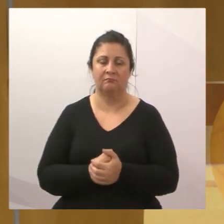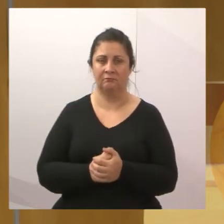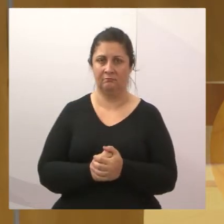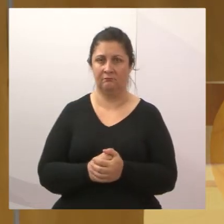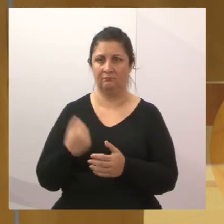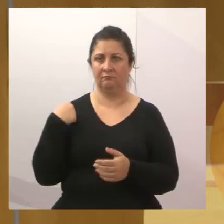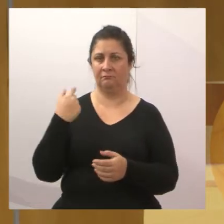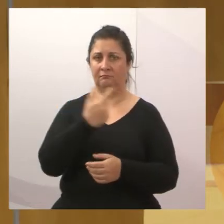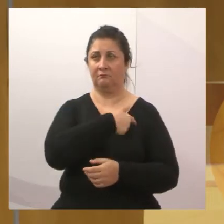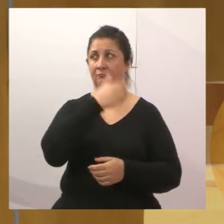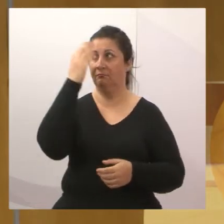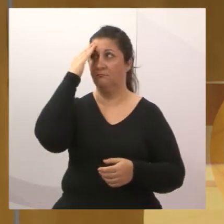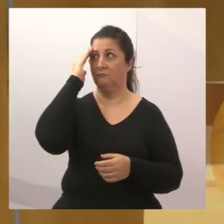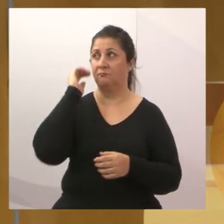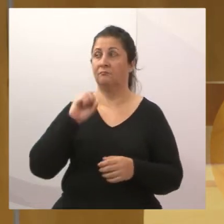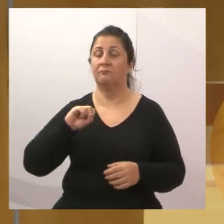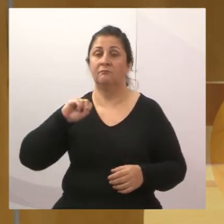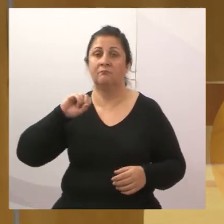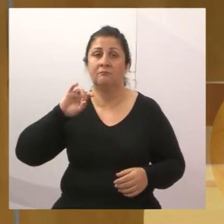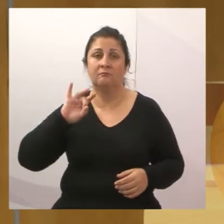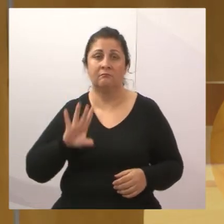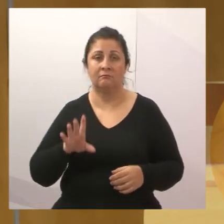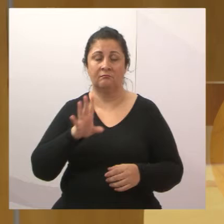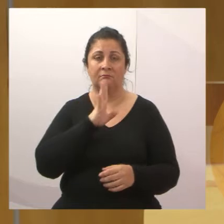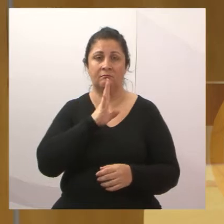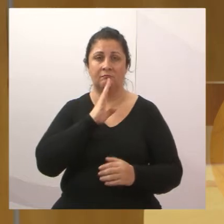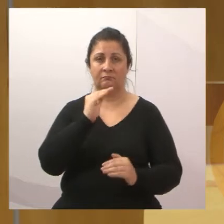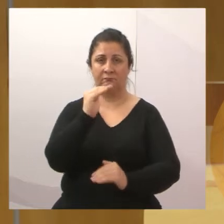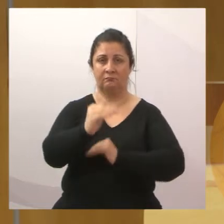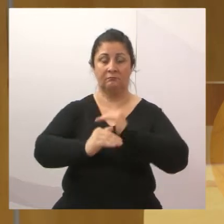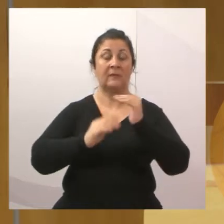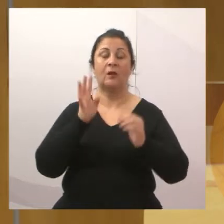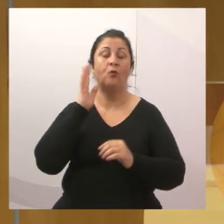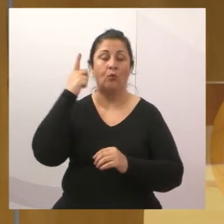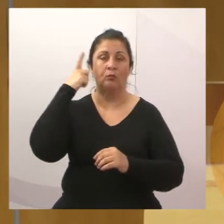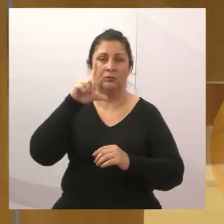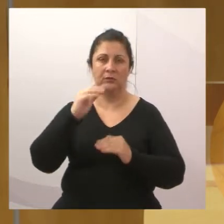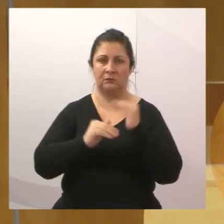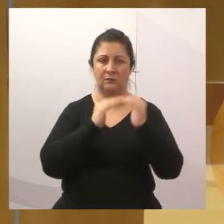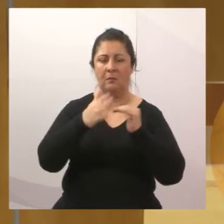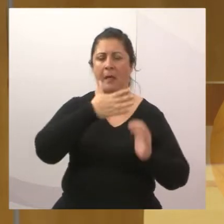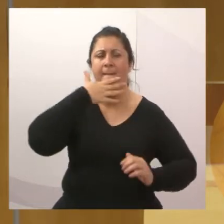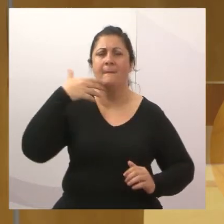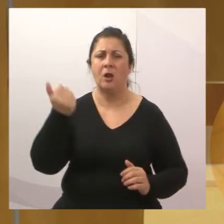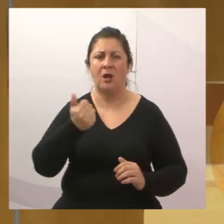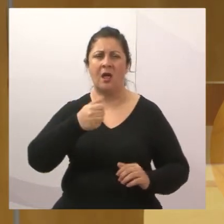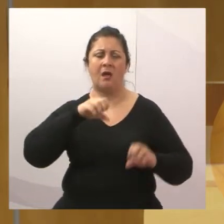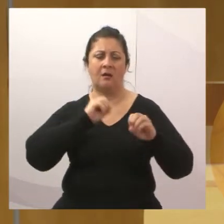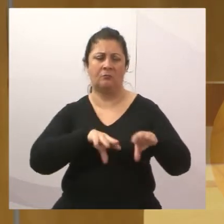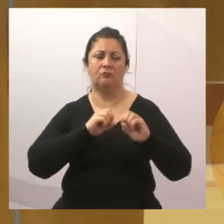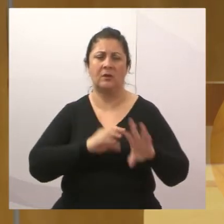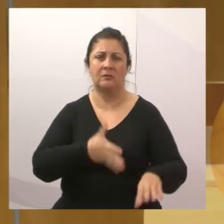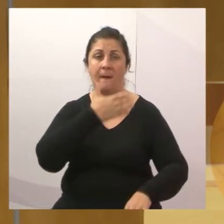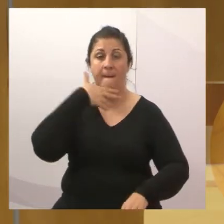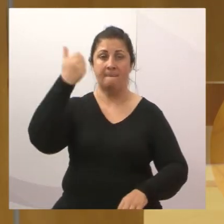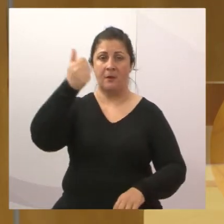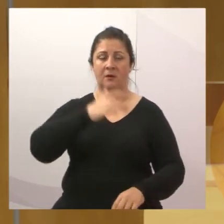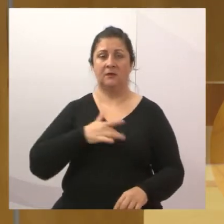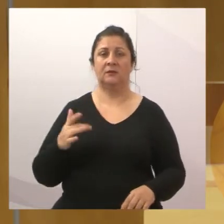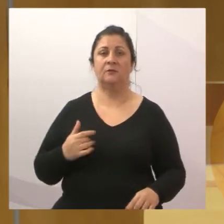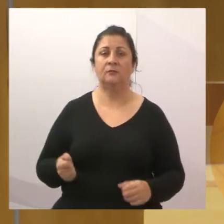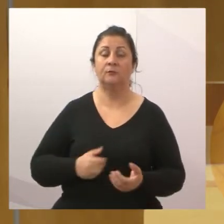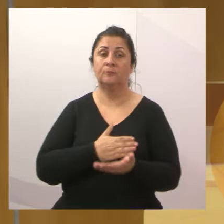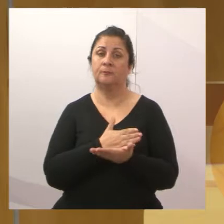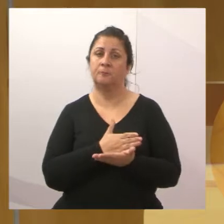gente sabe que a gente só vai conseguir desenvolver nossa cidade, melhorar a educação, melhorar a saúde, quando a